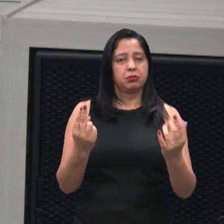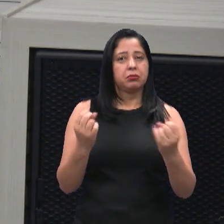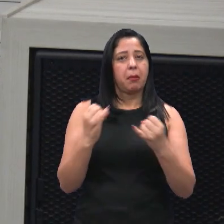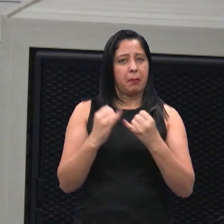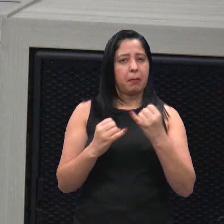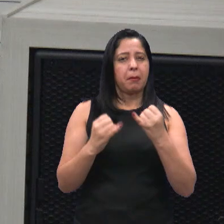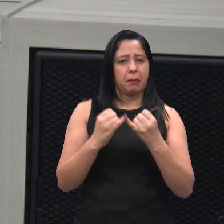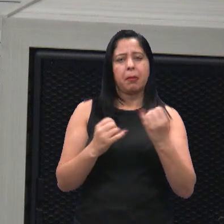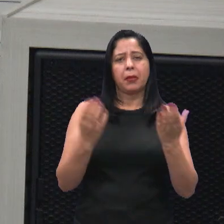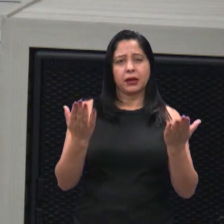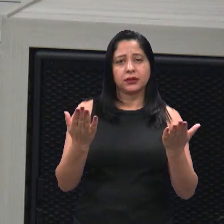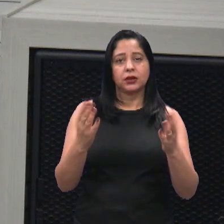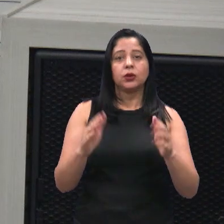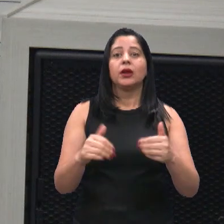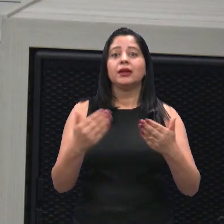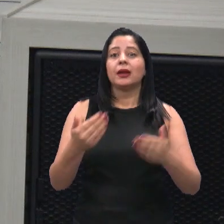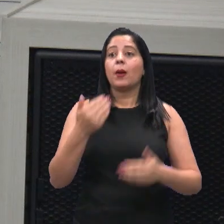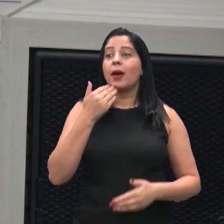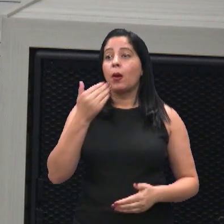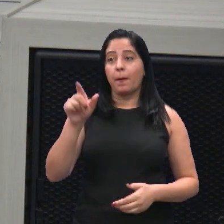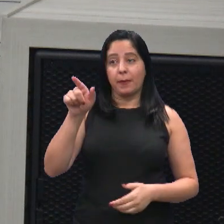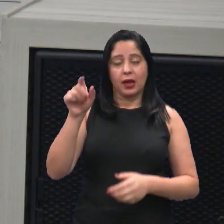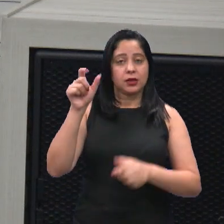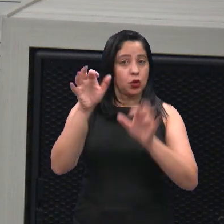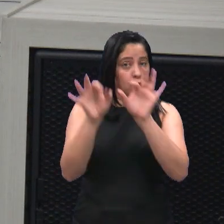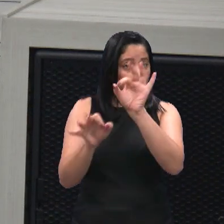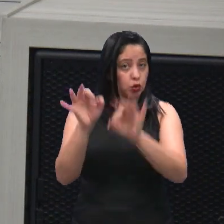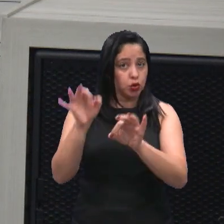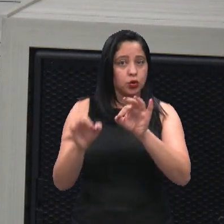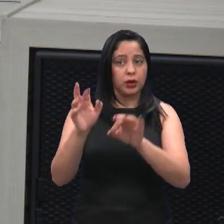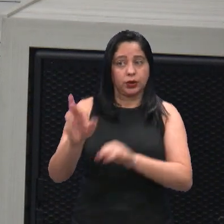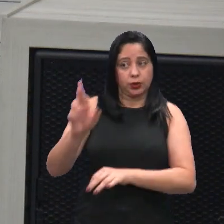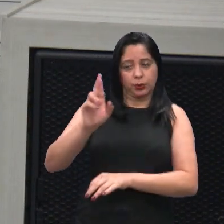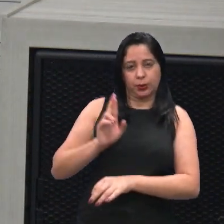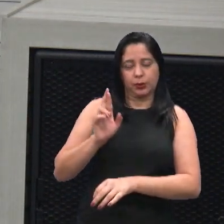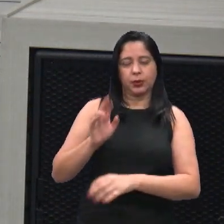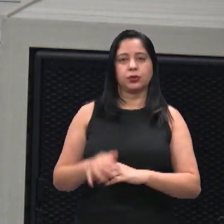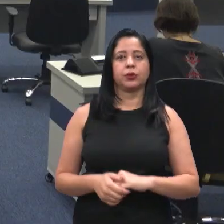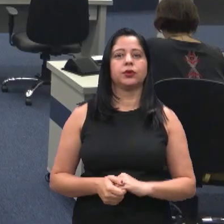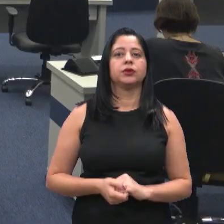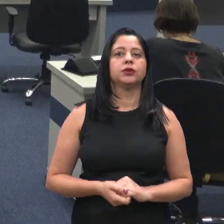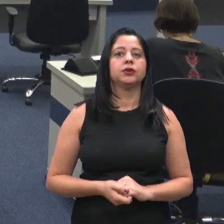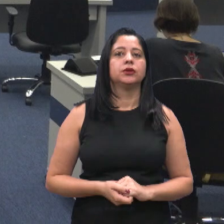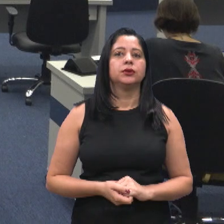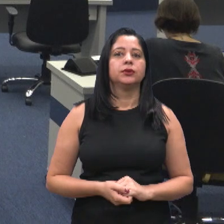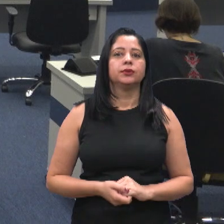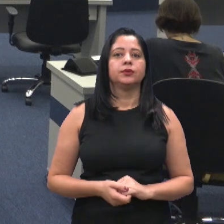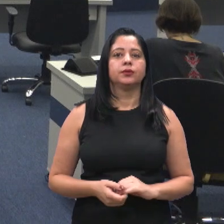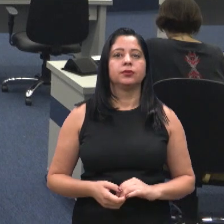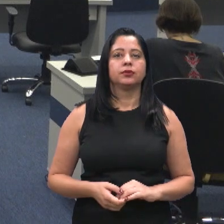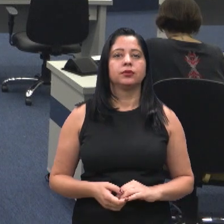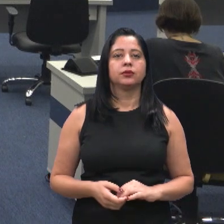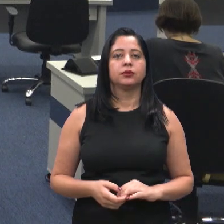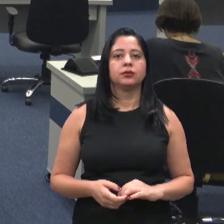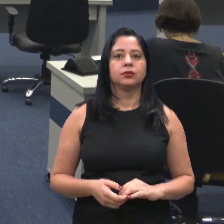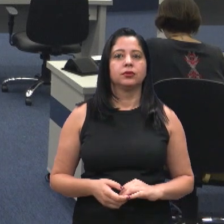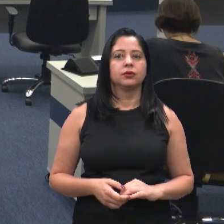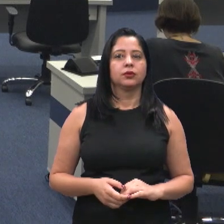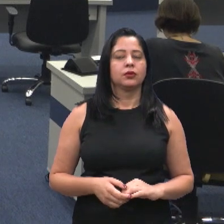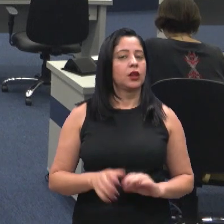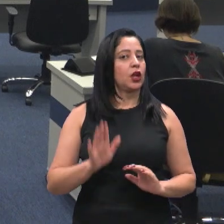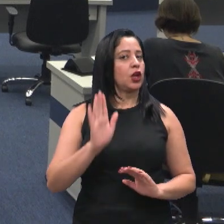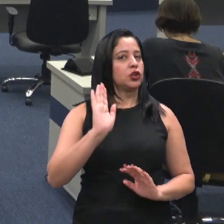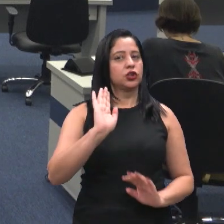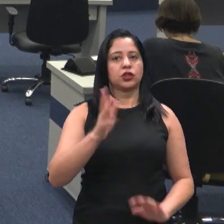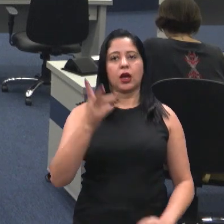esse projeto. Então, eu gostaria que o jurídico da casa desse o seu parecer. Vereador, já é o procedimento normal da